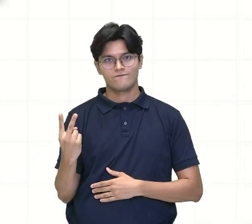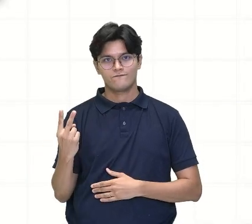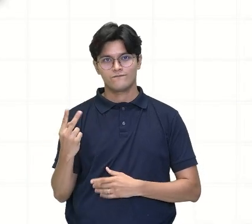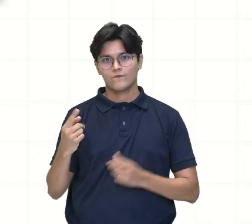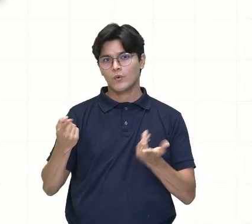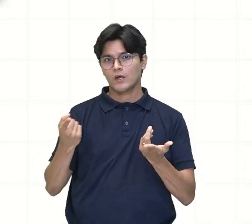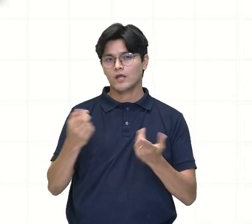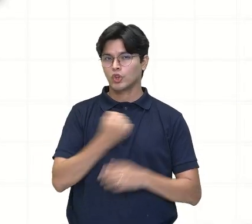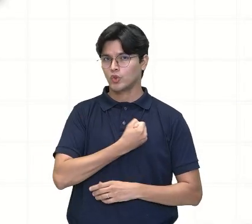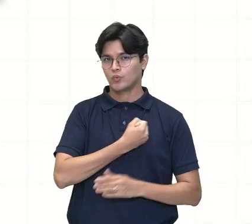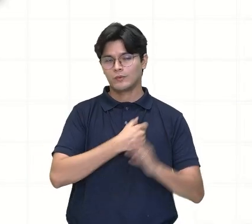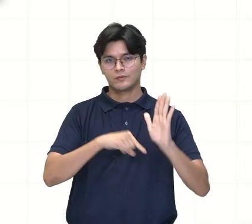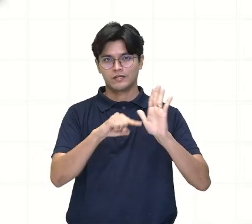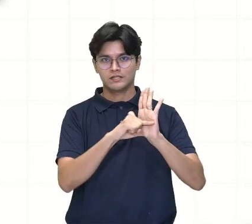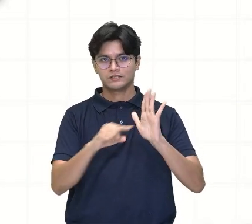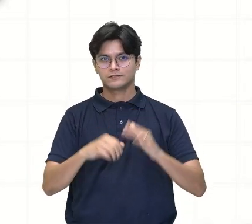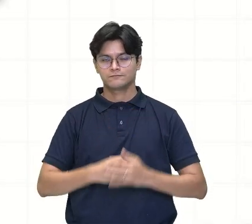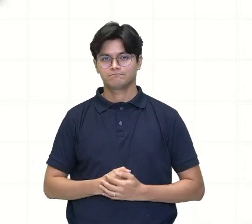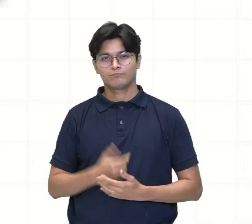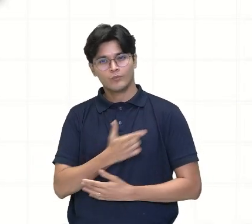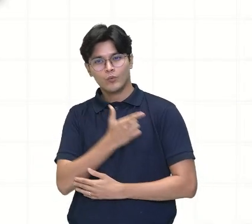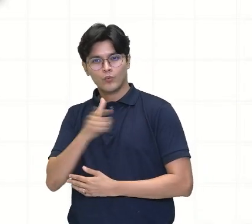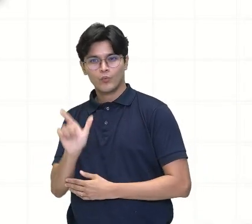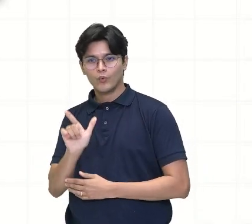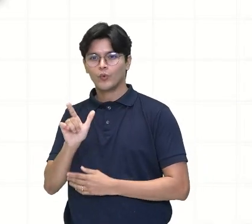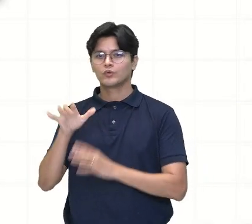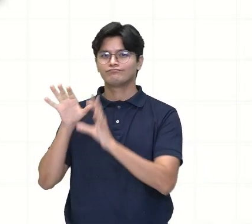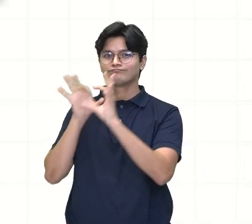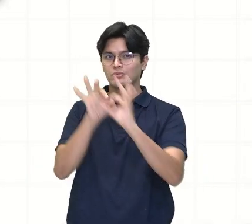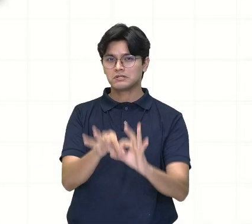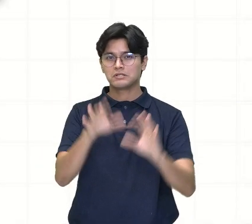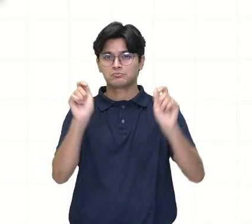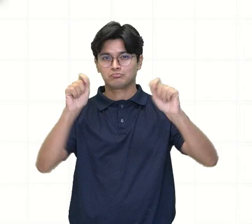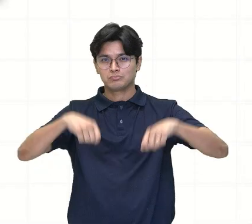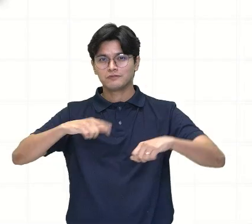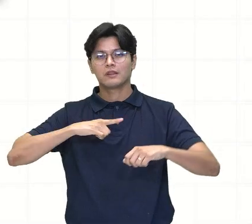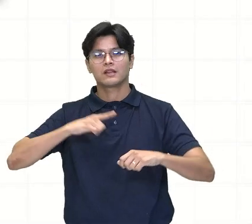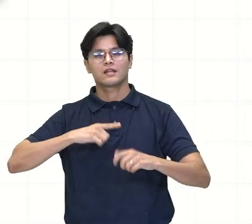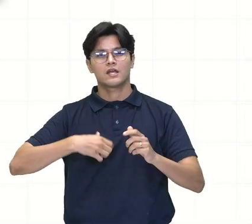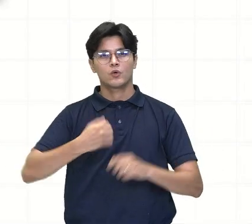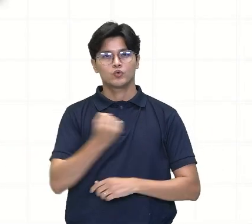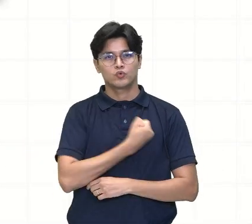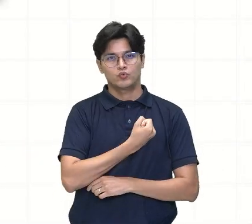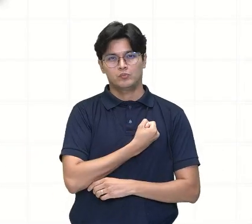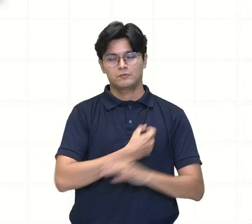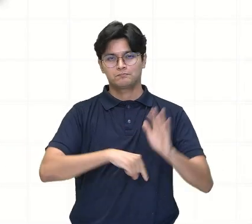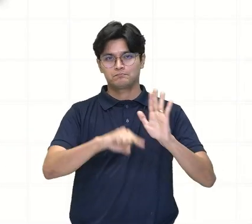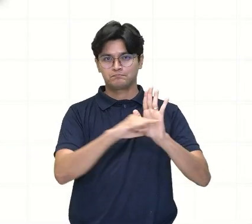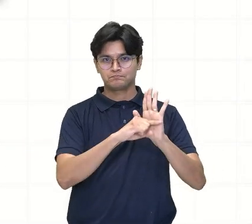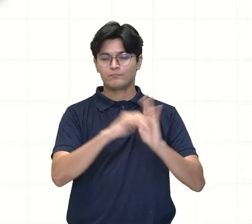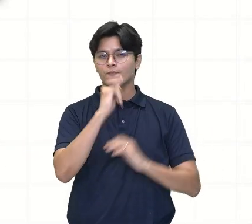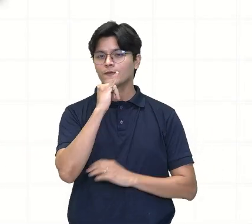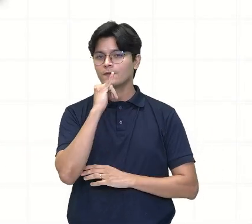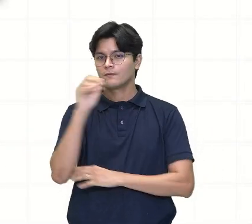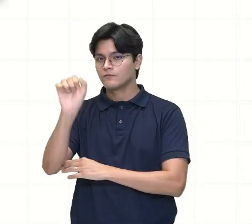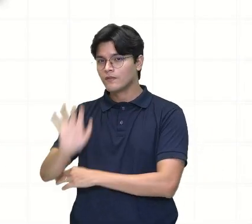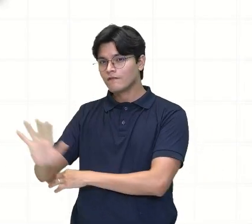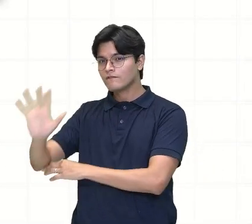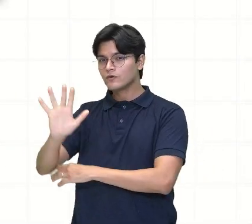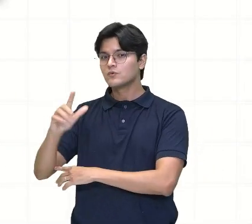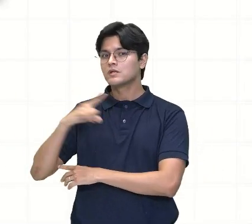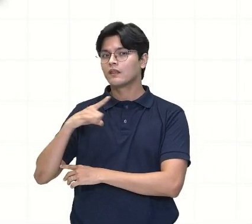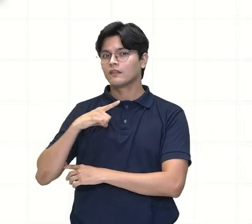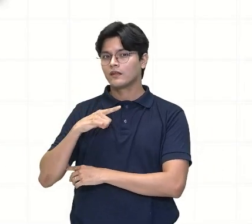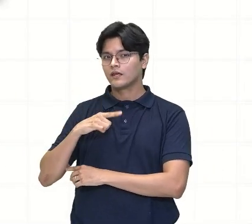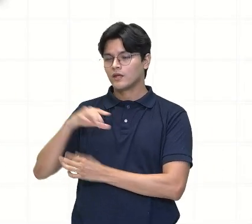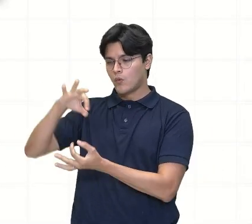Outras situações que a gente pode ter de números negativos. Aqui nessa figura, nós temos uma linha